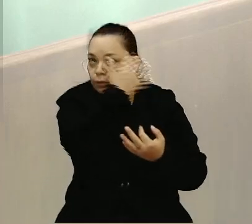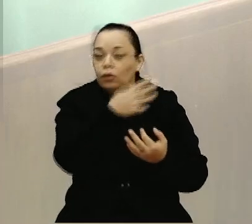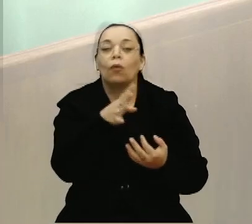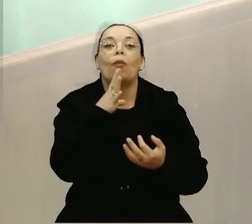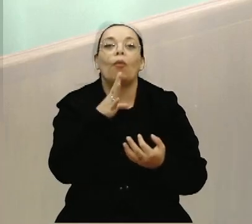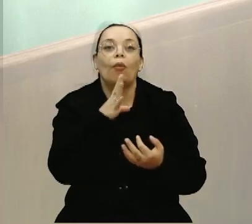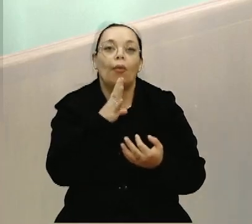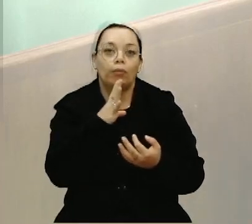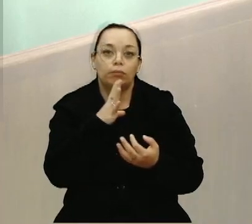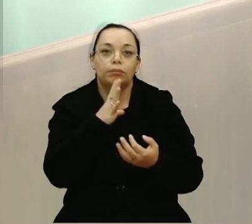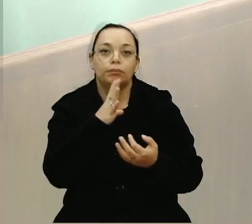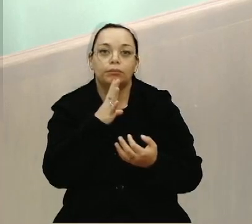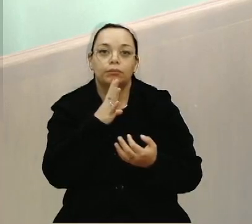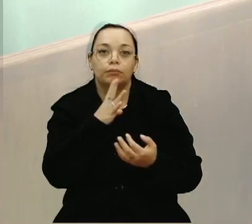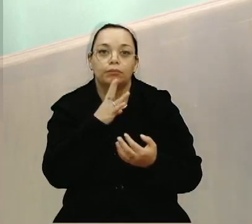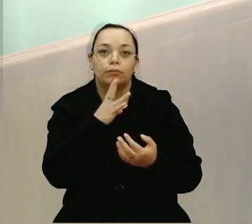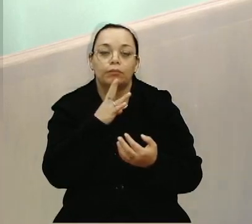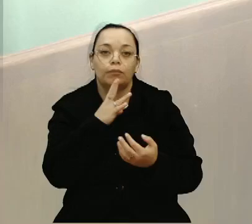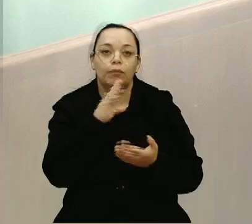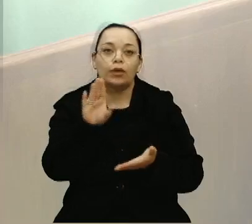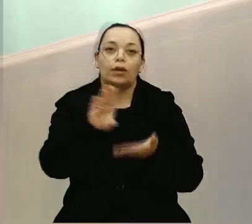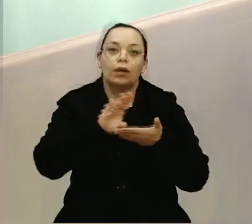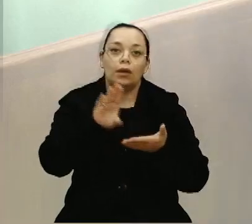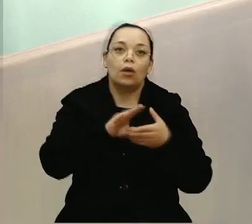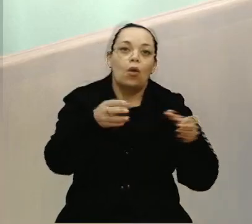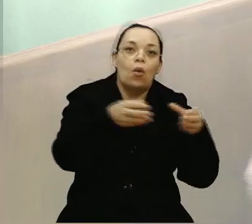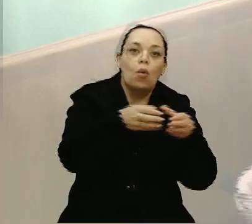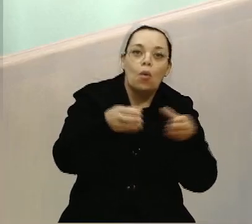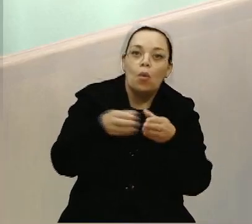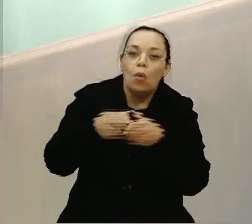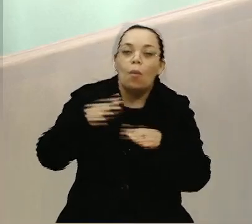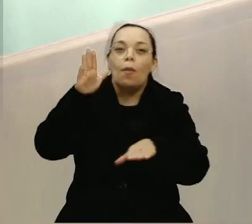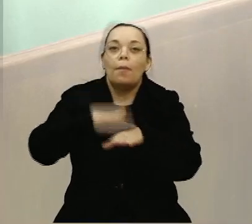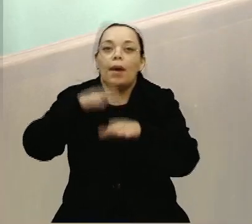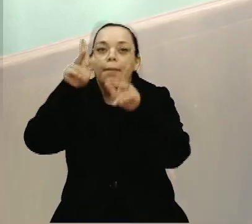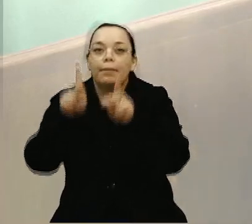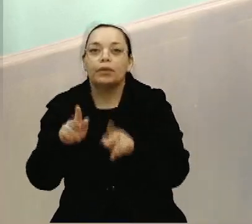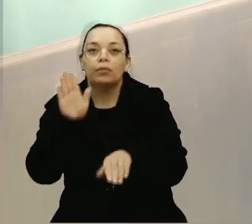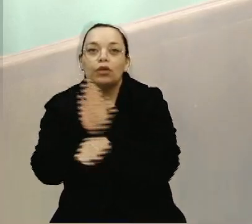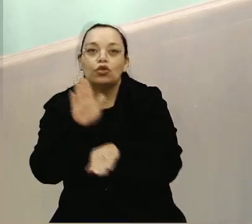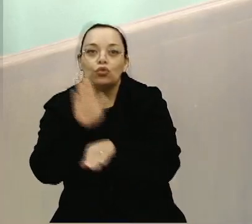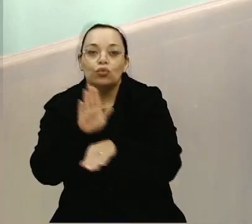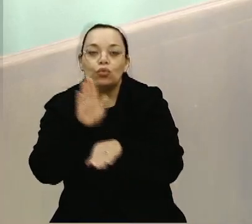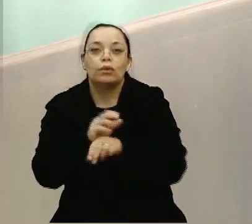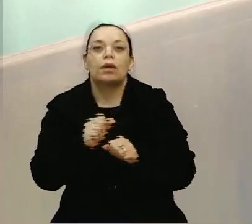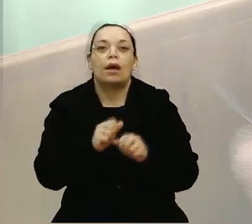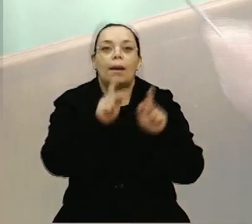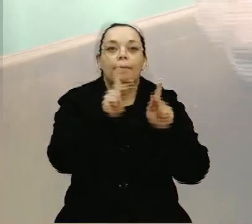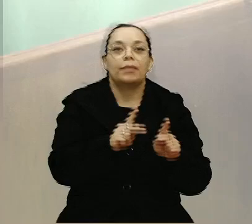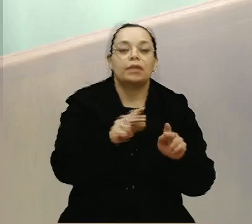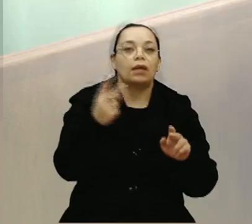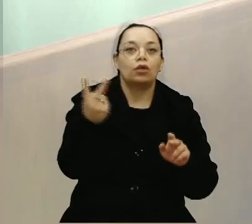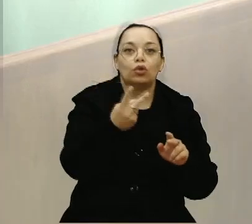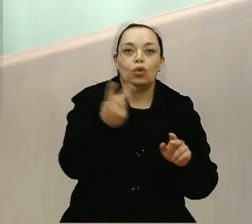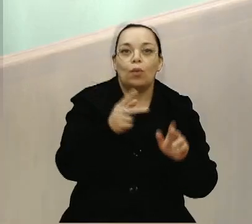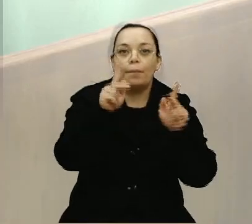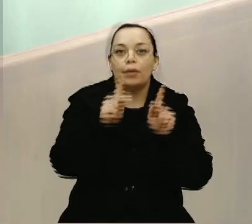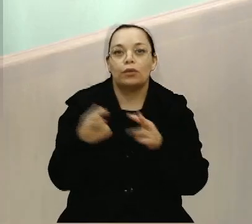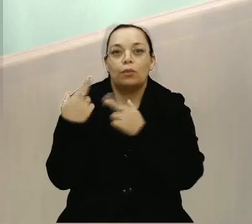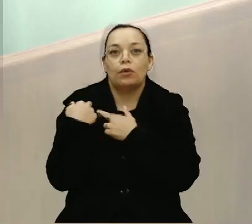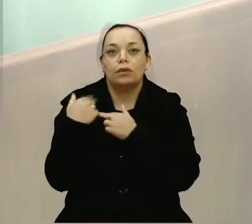conhece. Recursos, equipes, mais gente para ajudar o Ivanor, mais gente para ajudar o Solete, pelo amor de